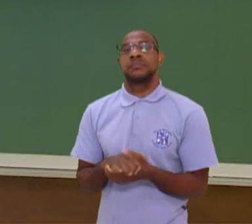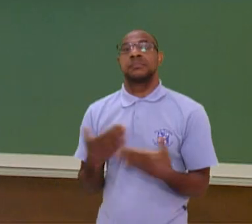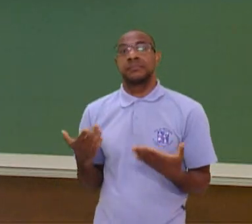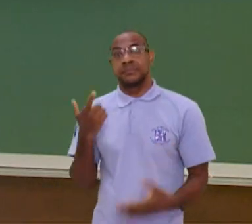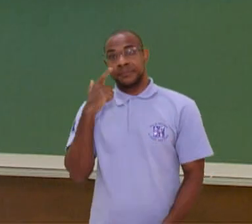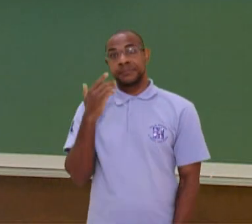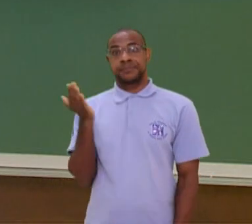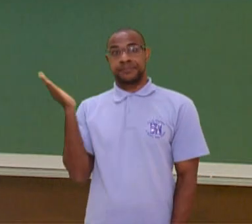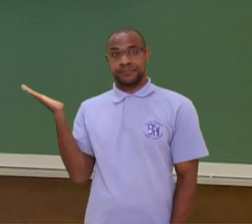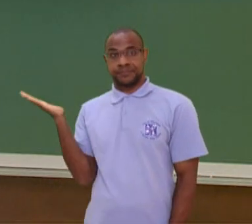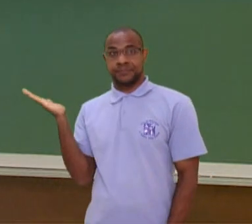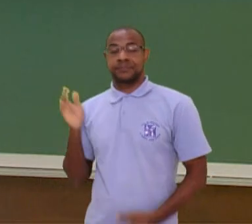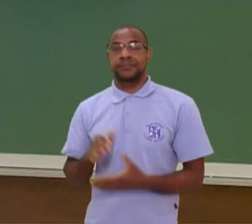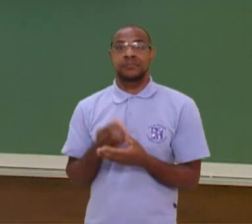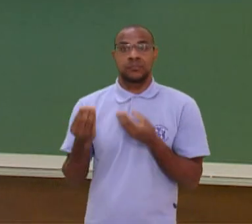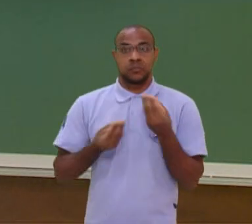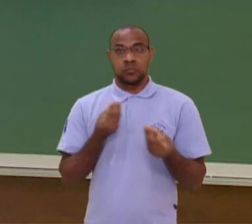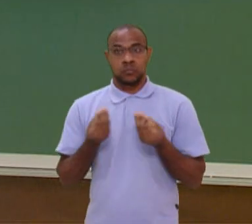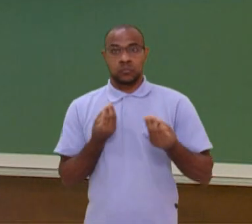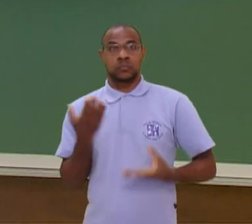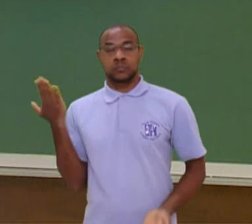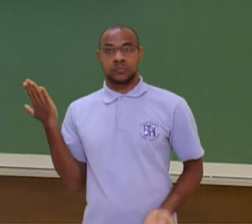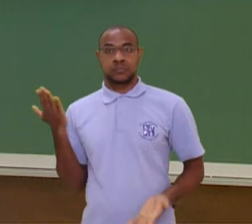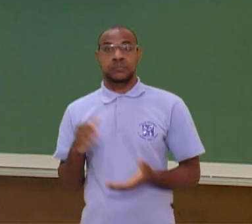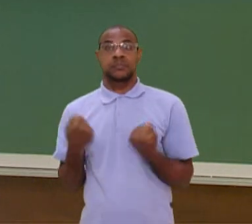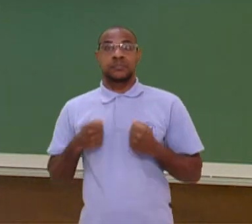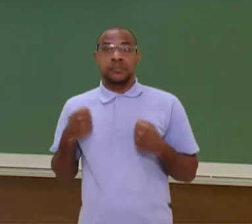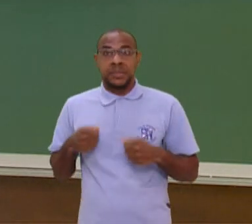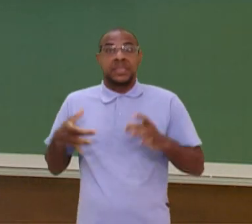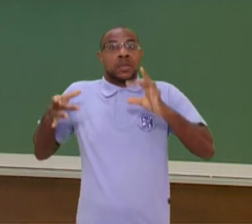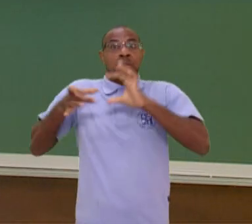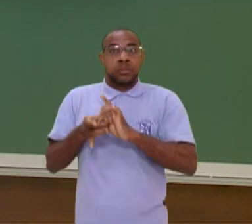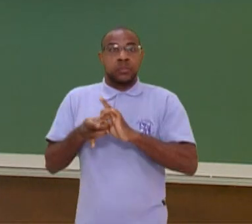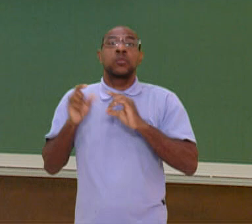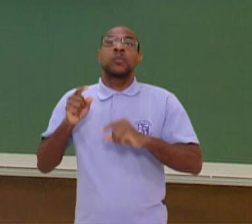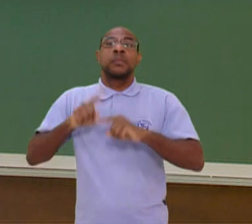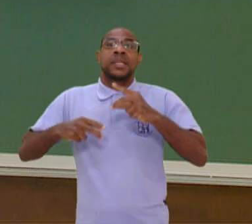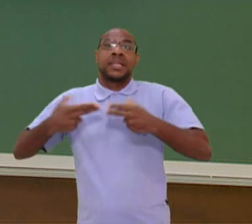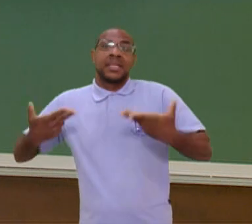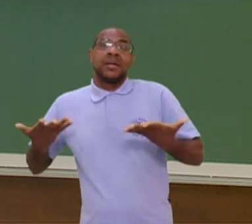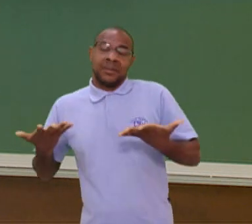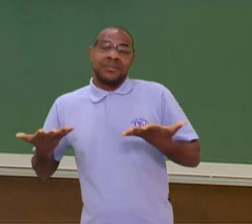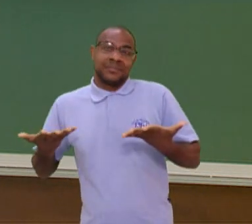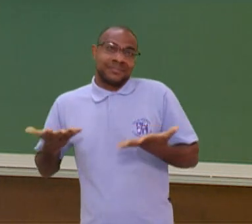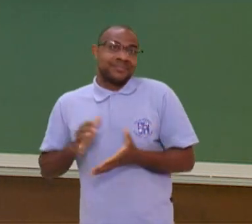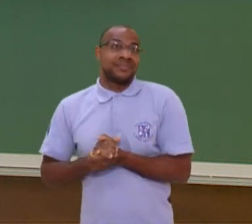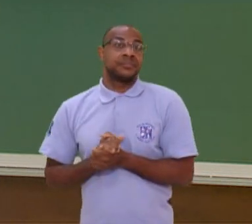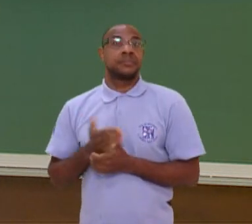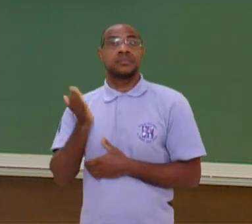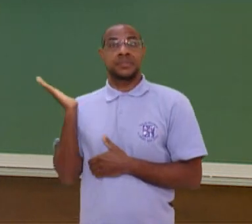Vamos lá então, prezado estudante, para a gente definir ali. Eu dependo de um meio material, nesse caso aqui do problema. Então,